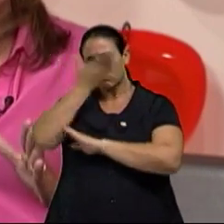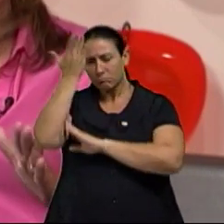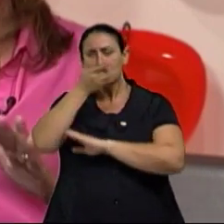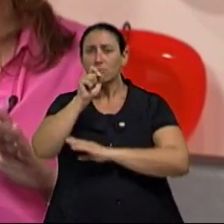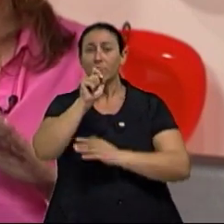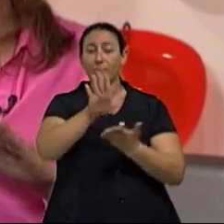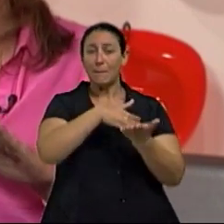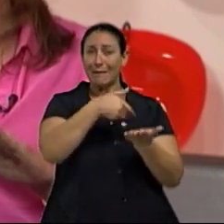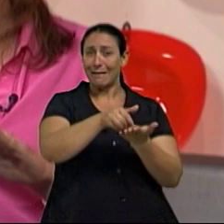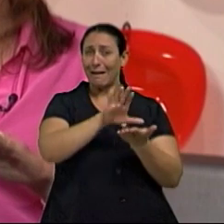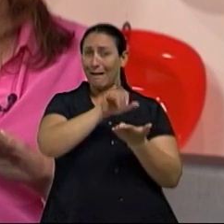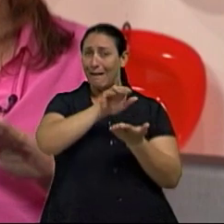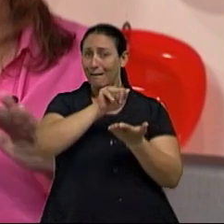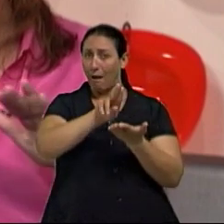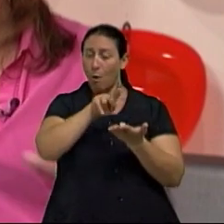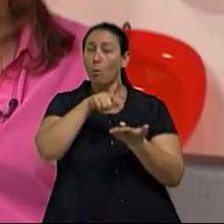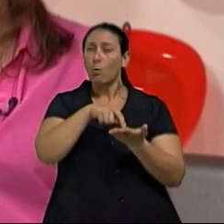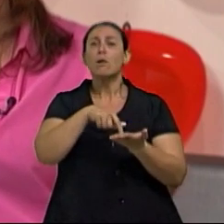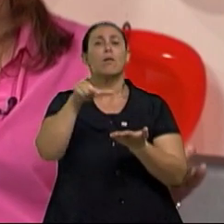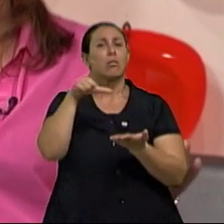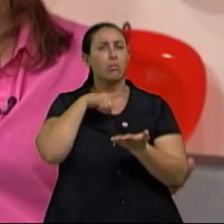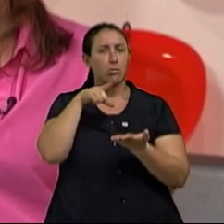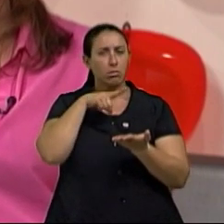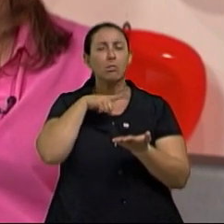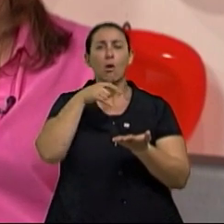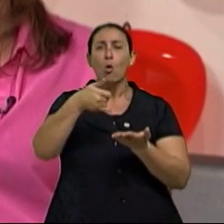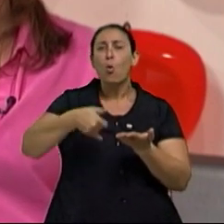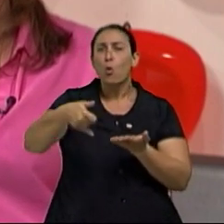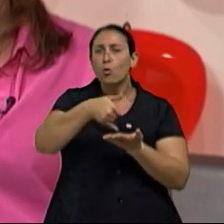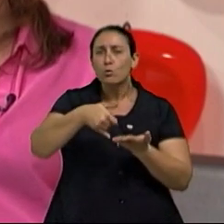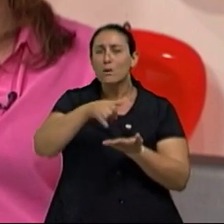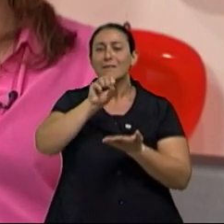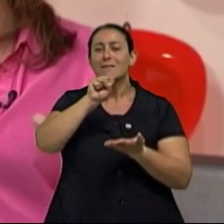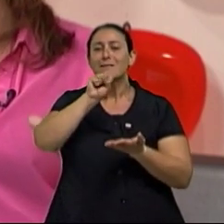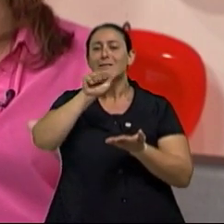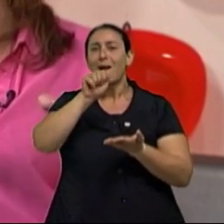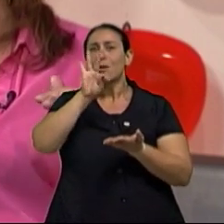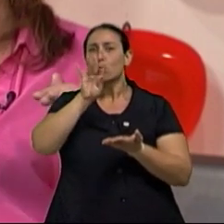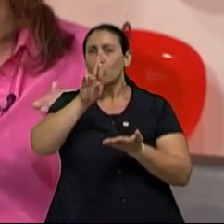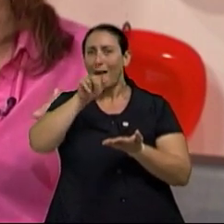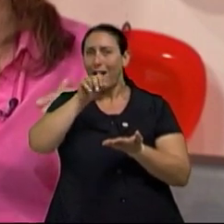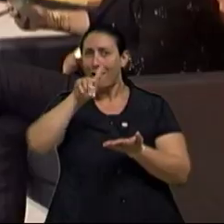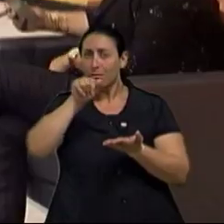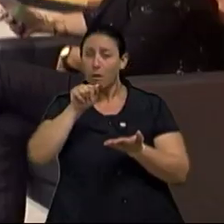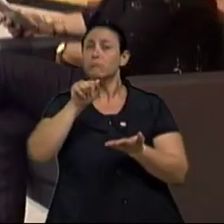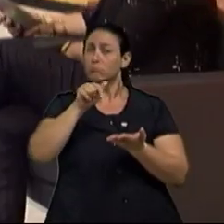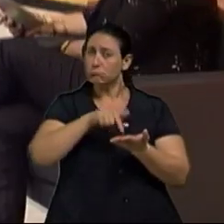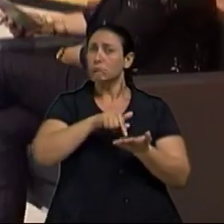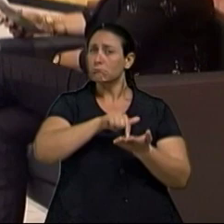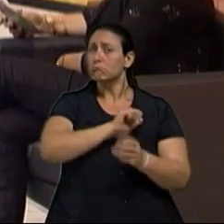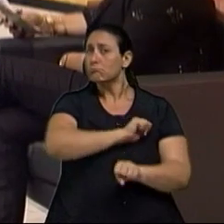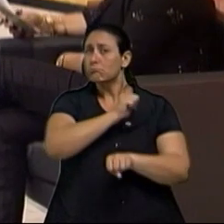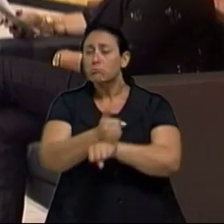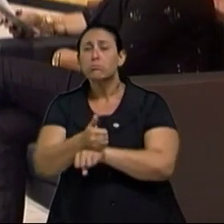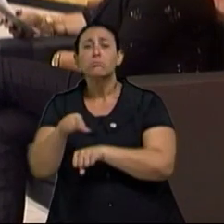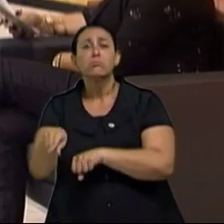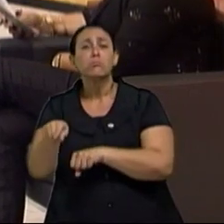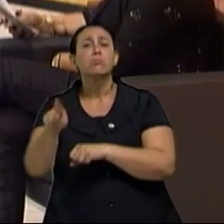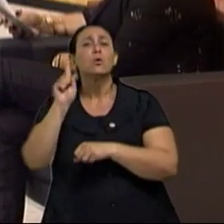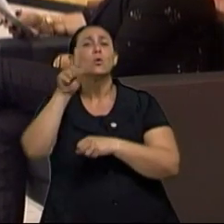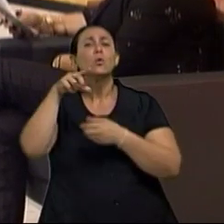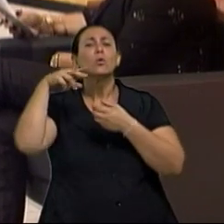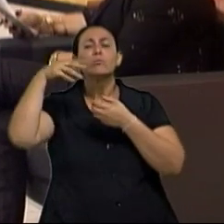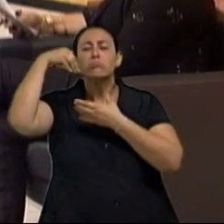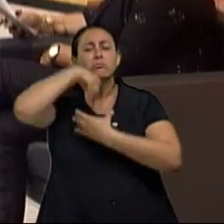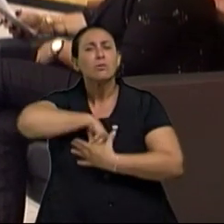de cacau, ela tem efeito nulo sobre o colesterol plasmático. Então, que às vezes assim, eu ia